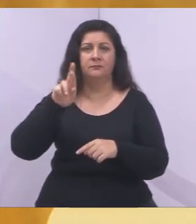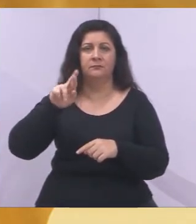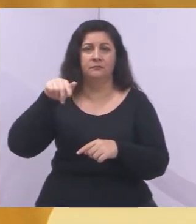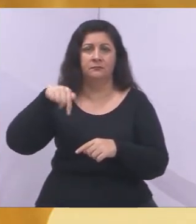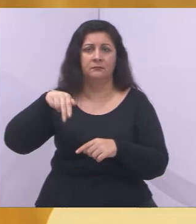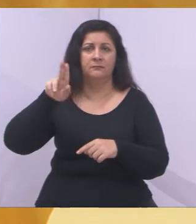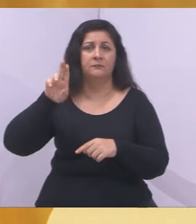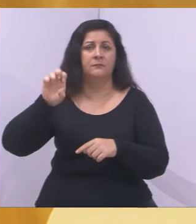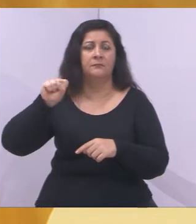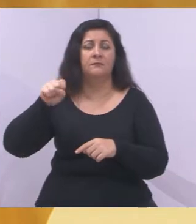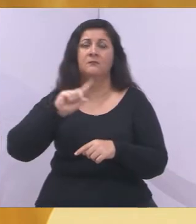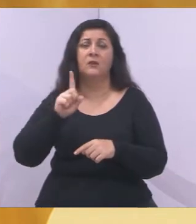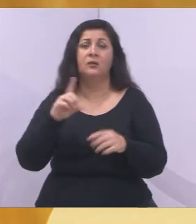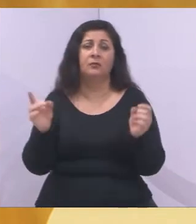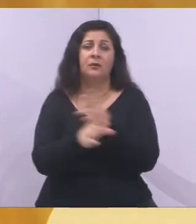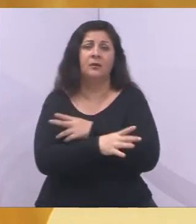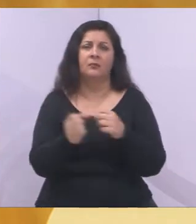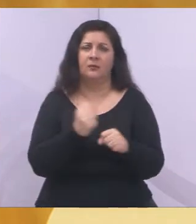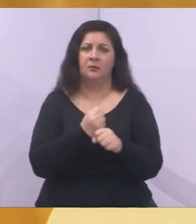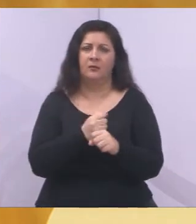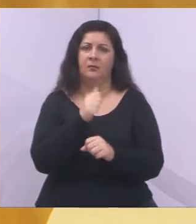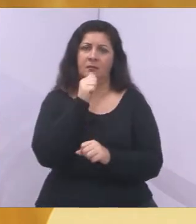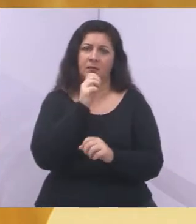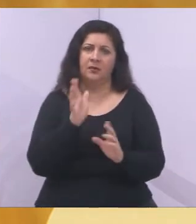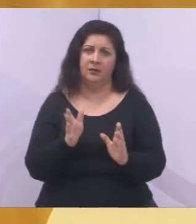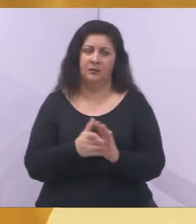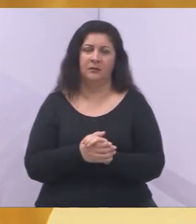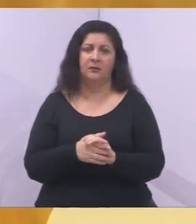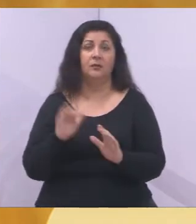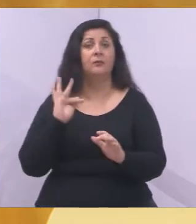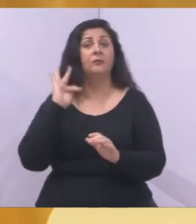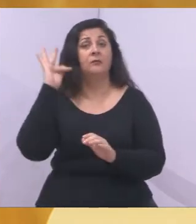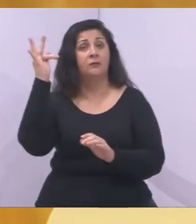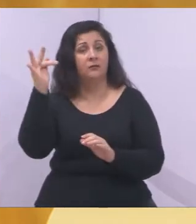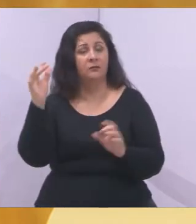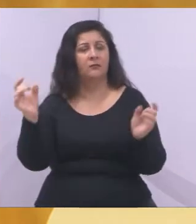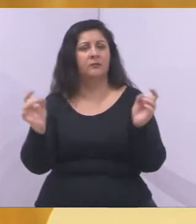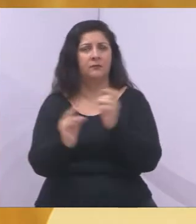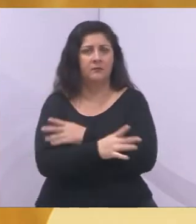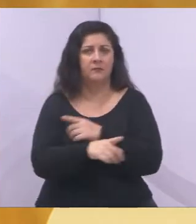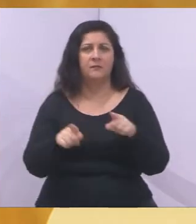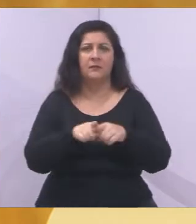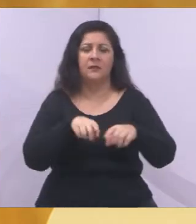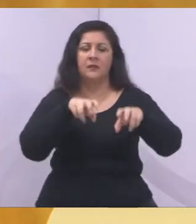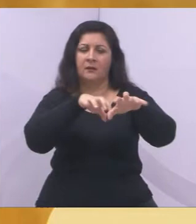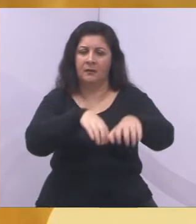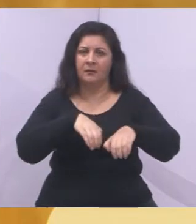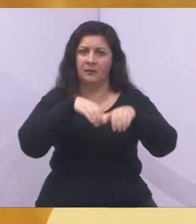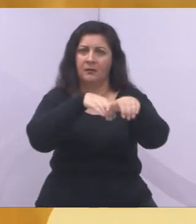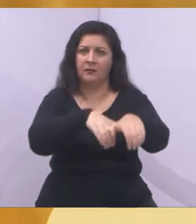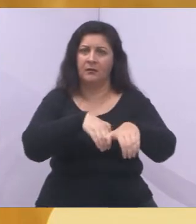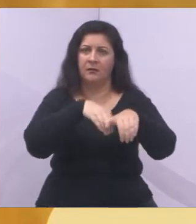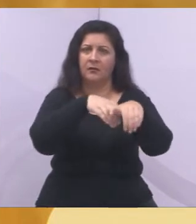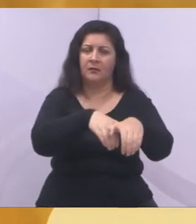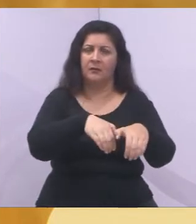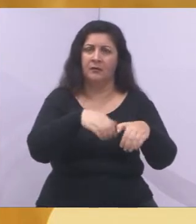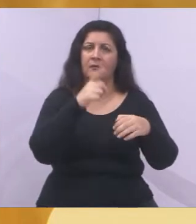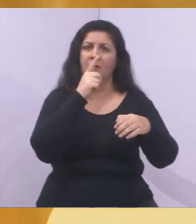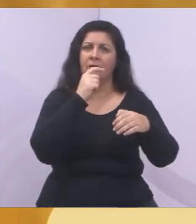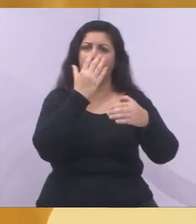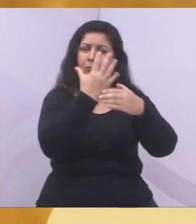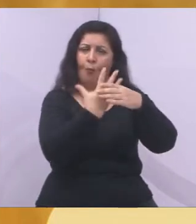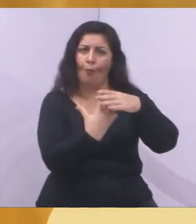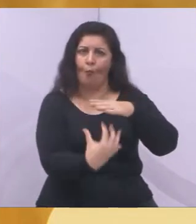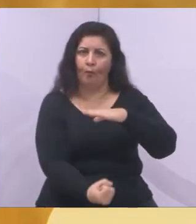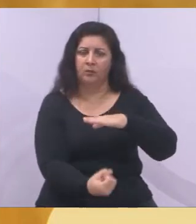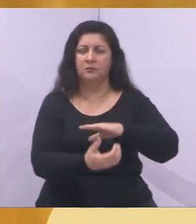concluídas totalmente ainda. Vai ser concluído o restante, e inclusive cavando a drenagem, que é onde vai fazer com que a